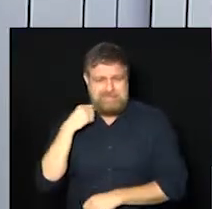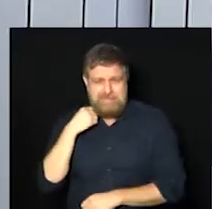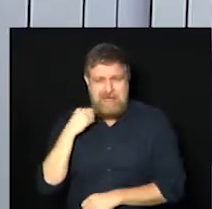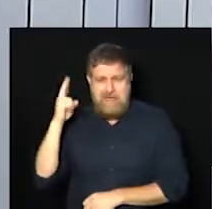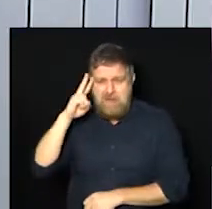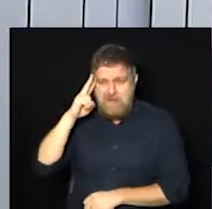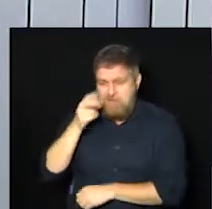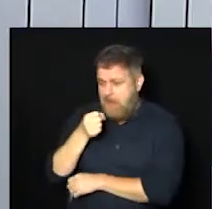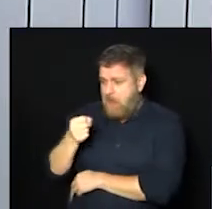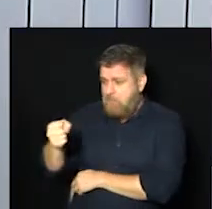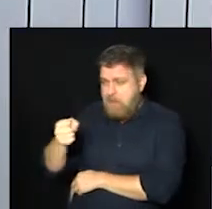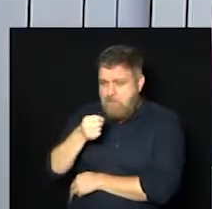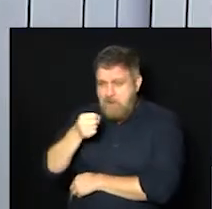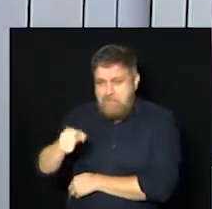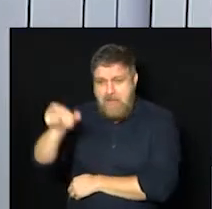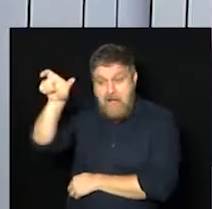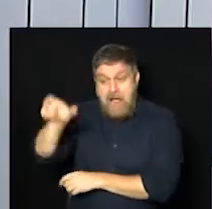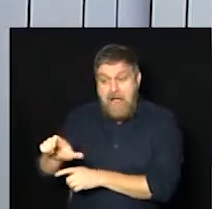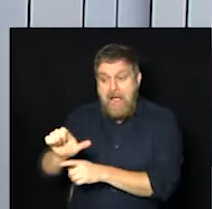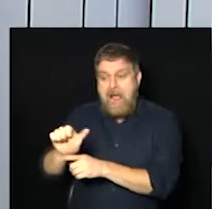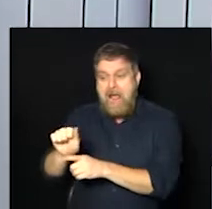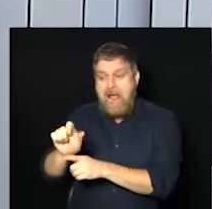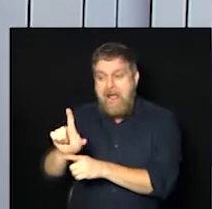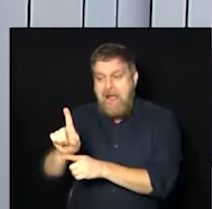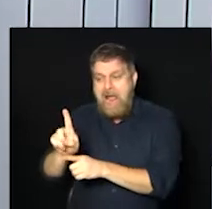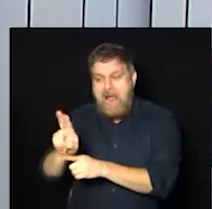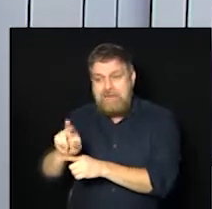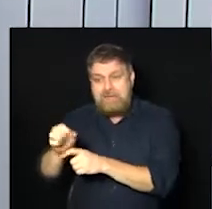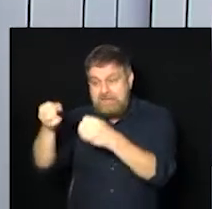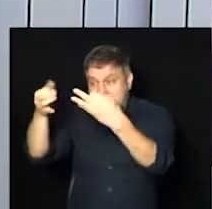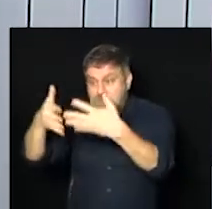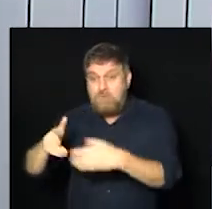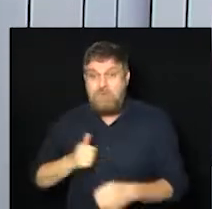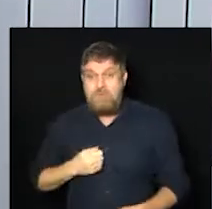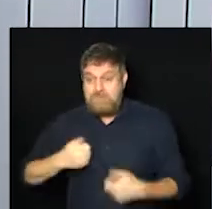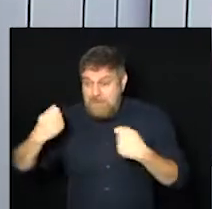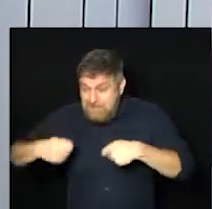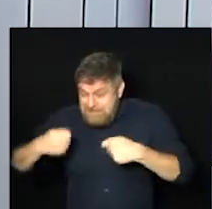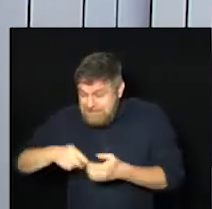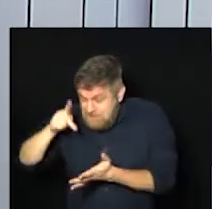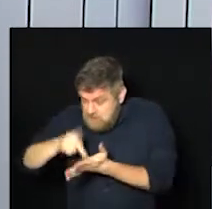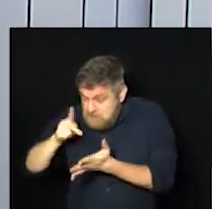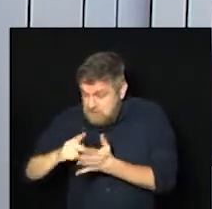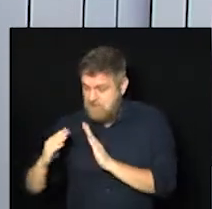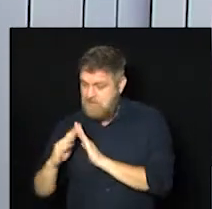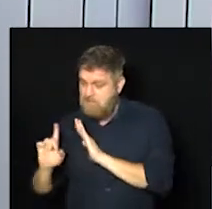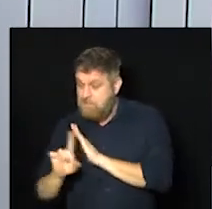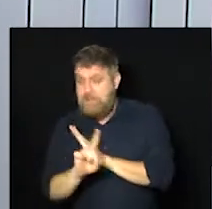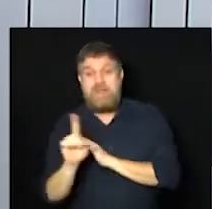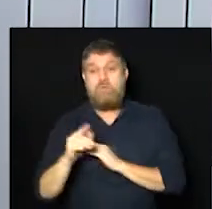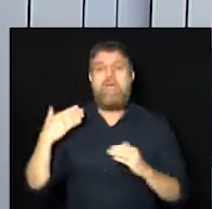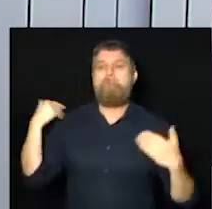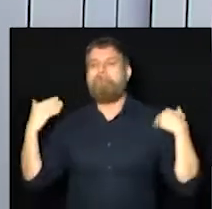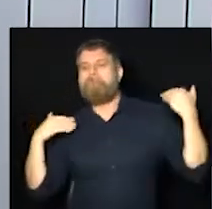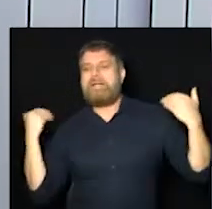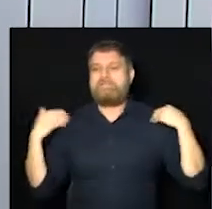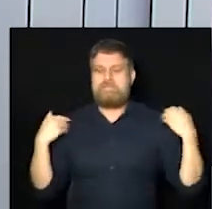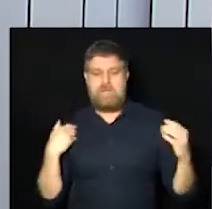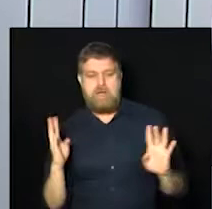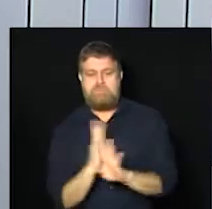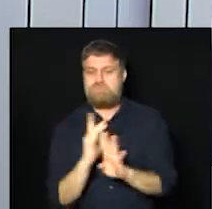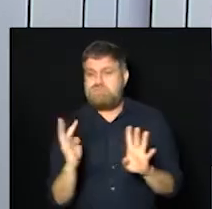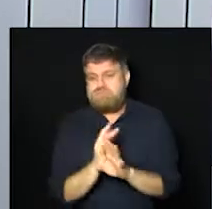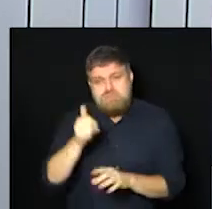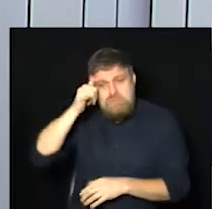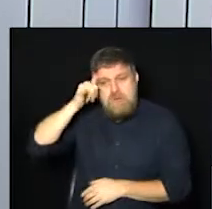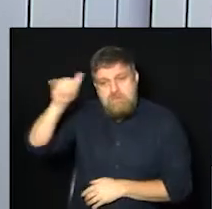Adriana Flosa aqui da SIC falou: se precisar sair de casa, seja para fazer uma compra, não venha passear, evite aglomeração. E